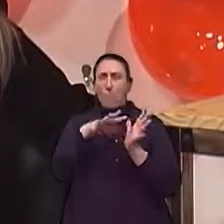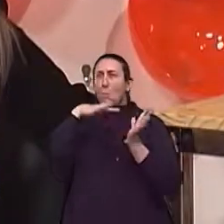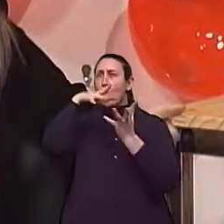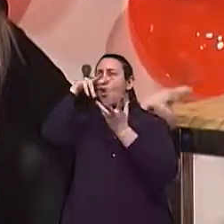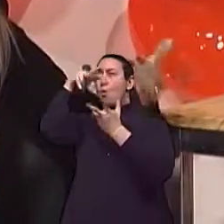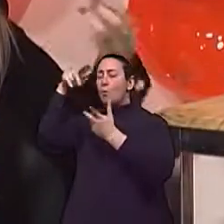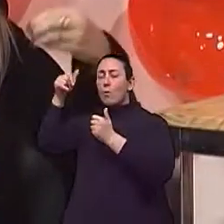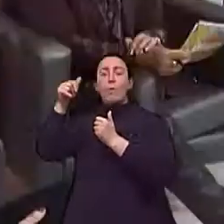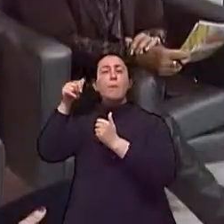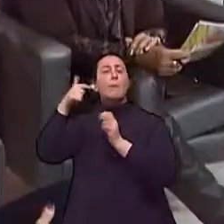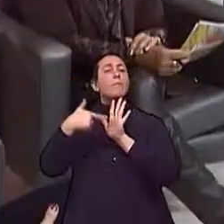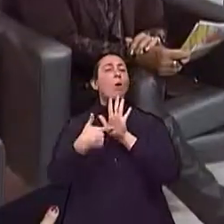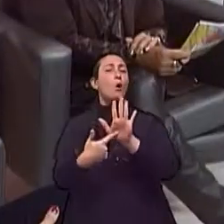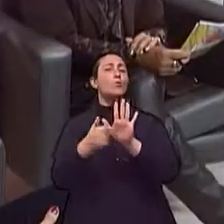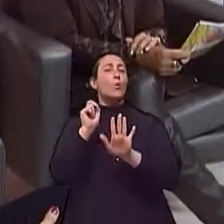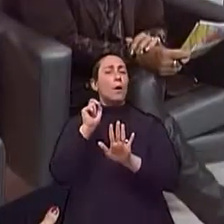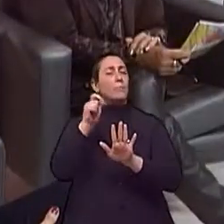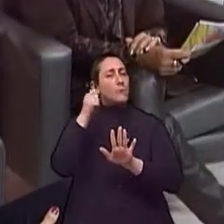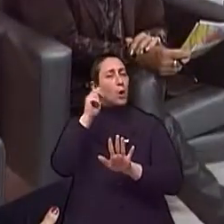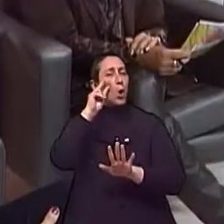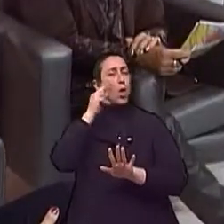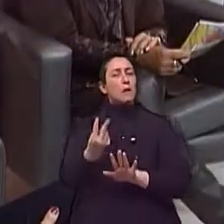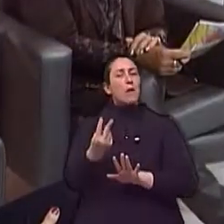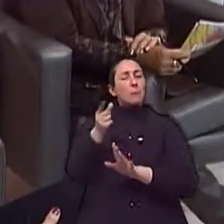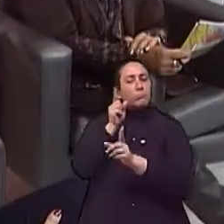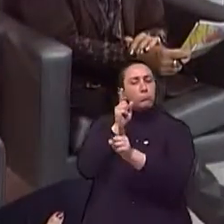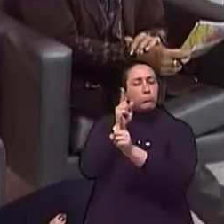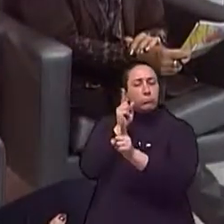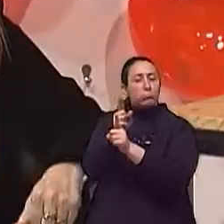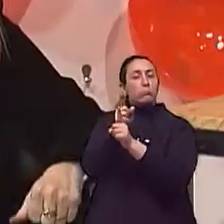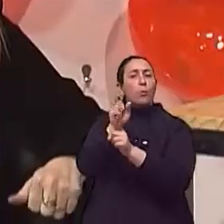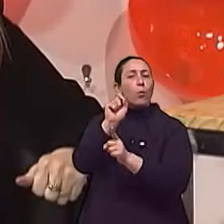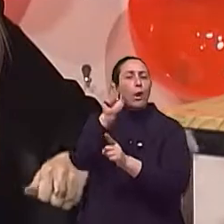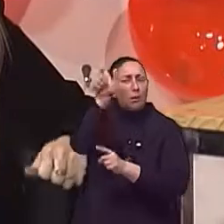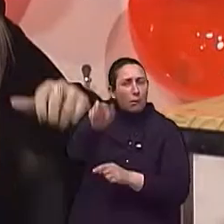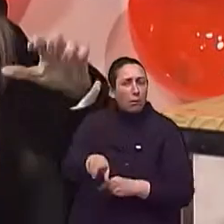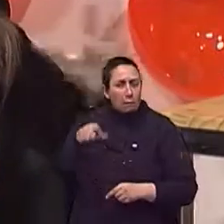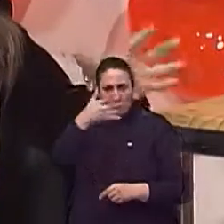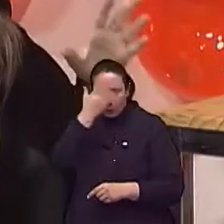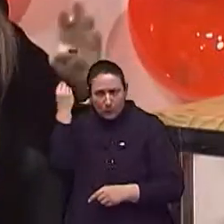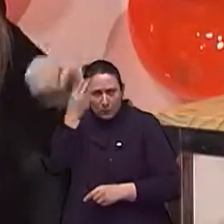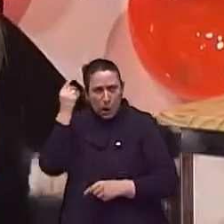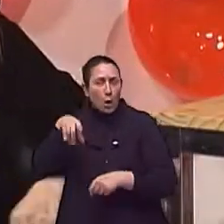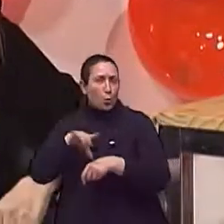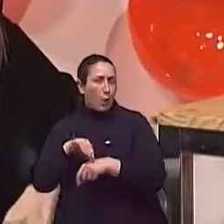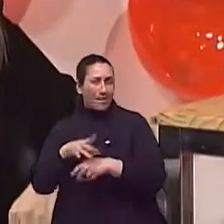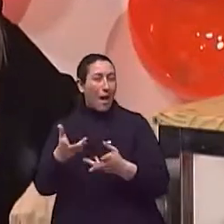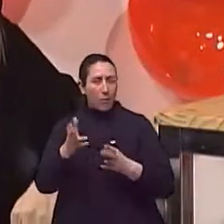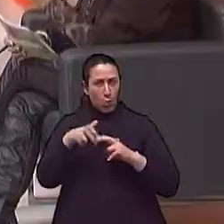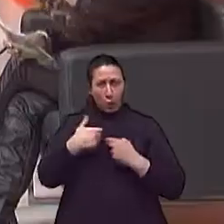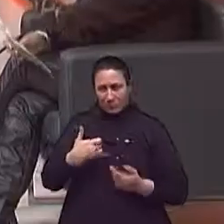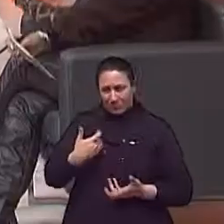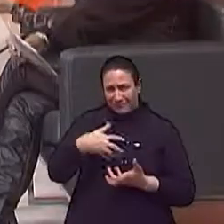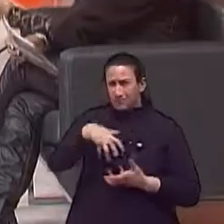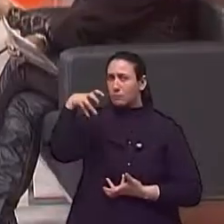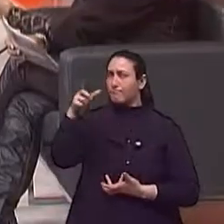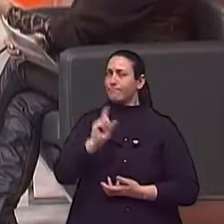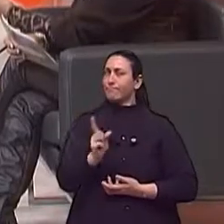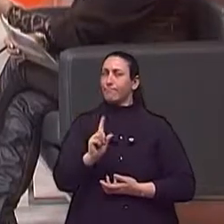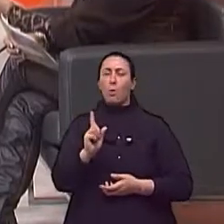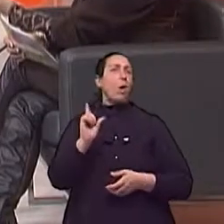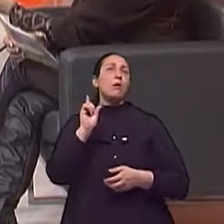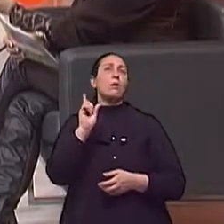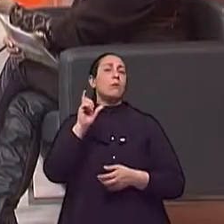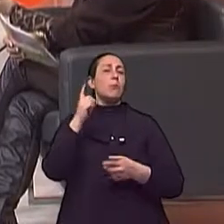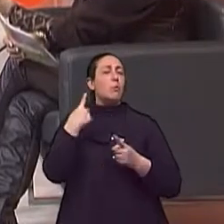tem apontado para tentar reconhecer precocemente mas para isso a gente não pode ter o preconceito de achar que porque envelhece perdeu memória Claro as pesquisas nos